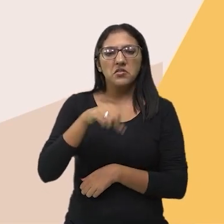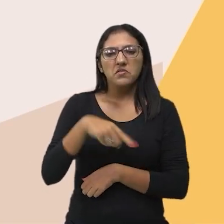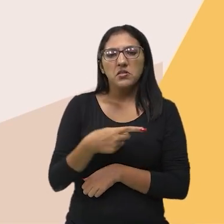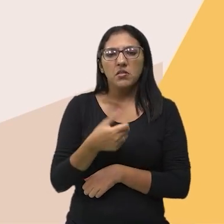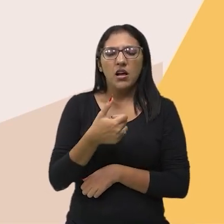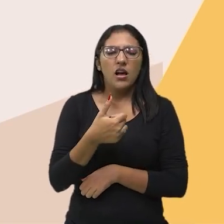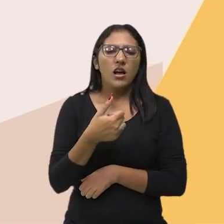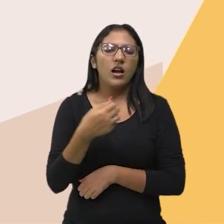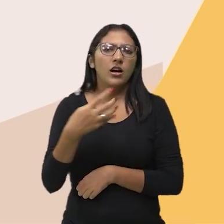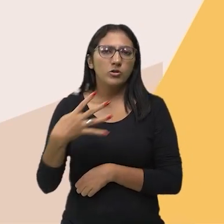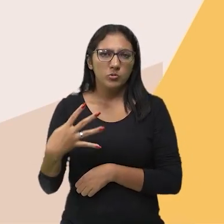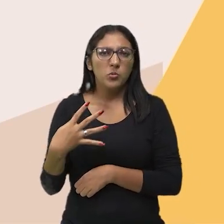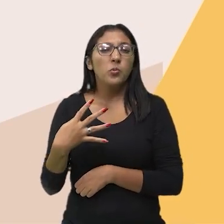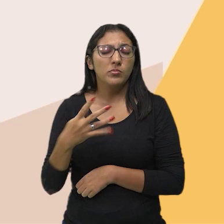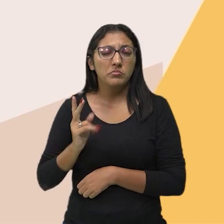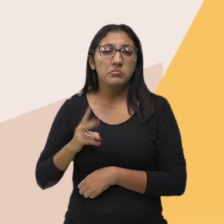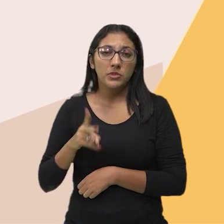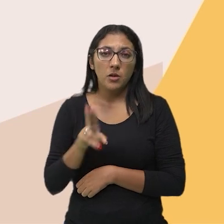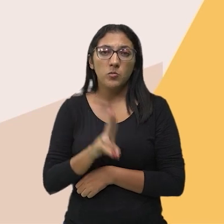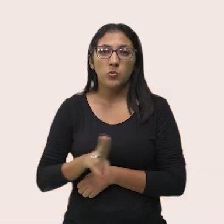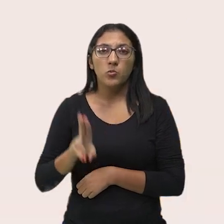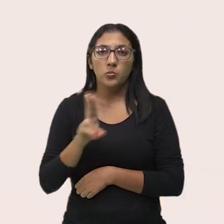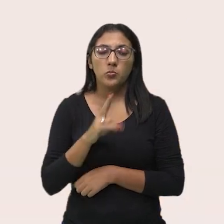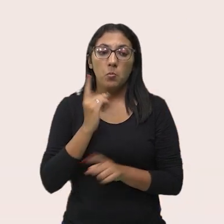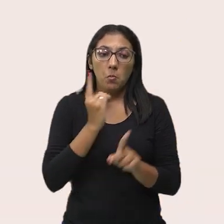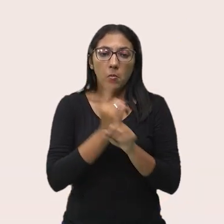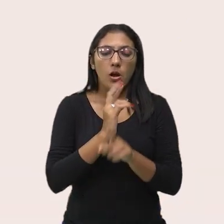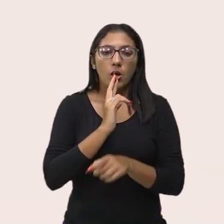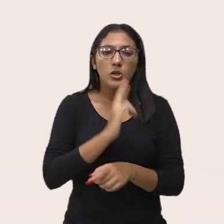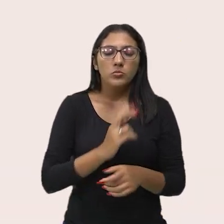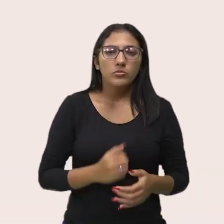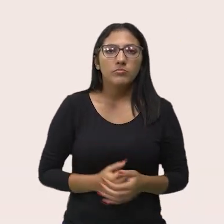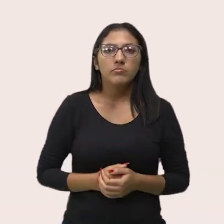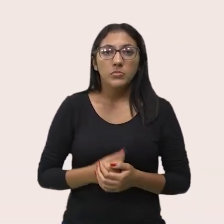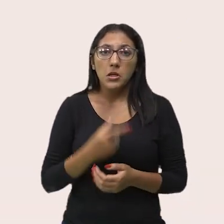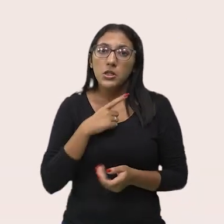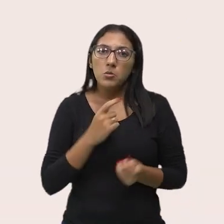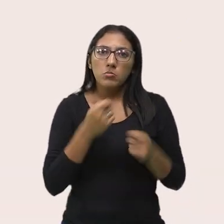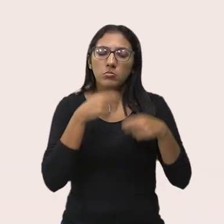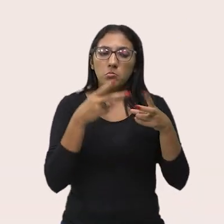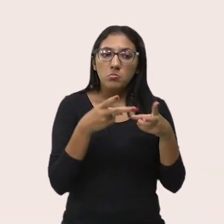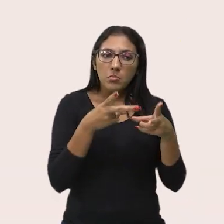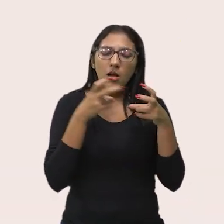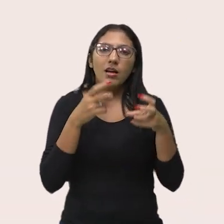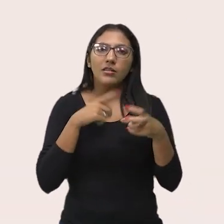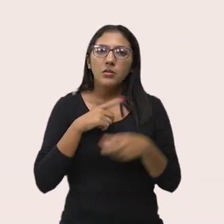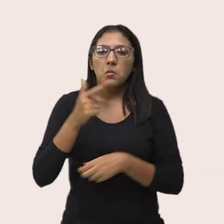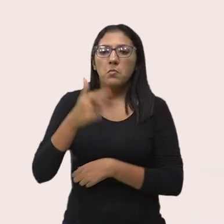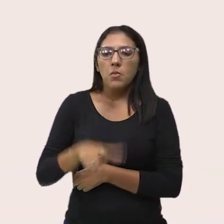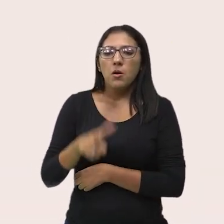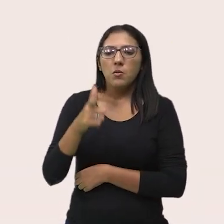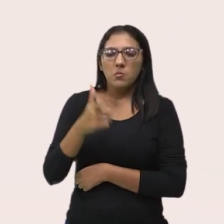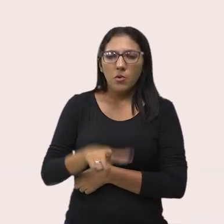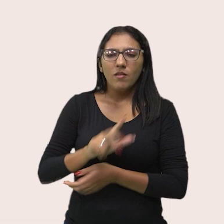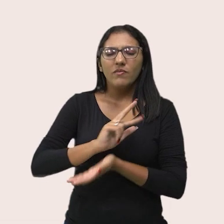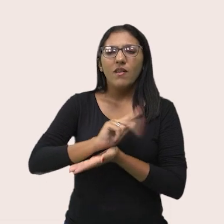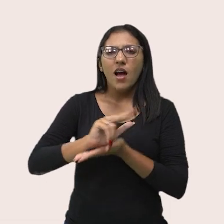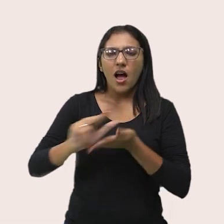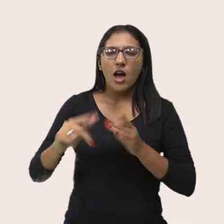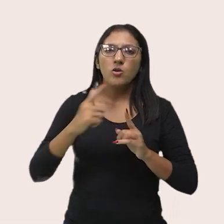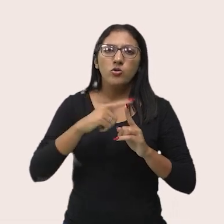aproximadamente 3,14. Pode-se verificar que esse fato se repete para qualquer